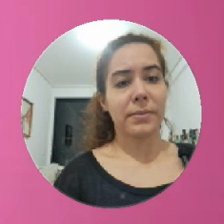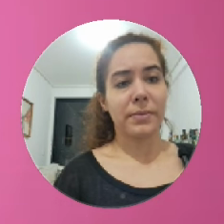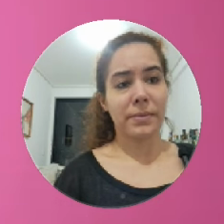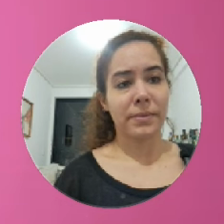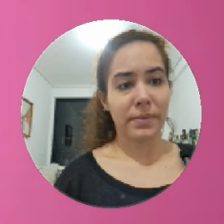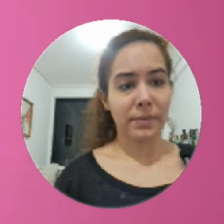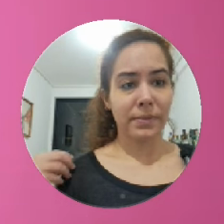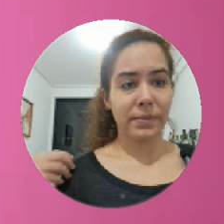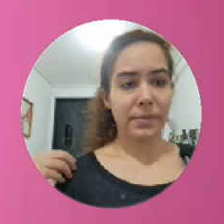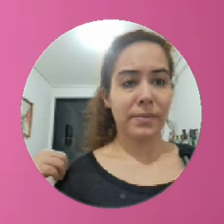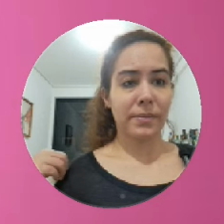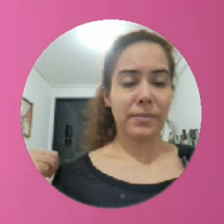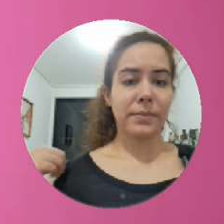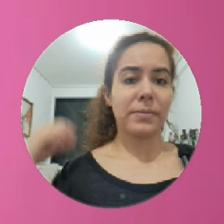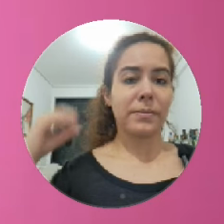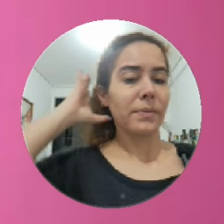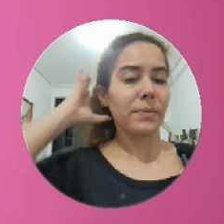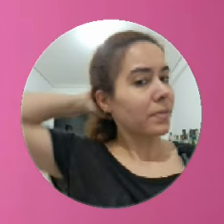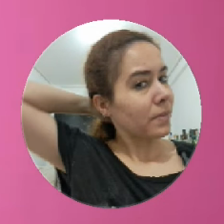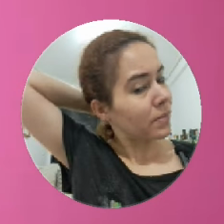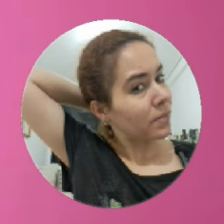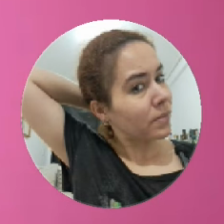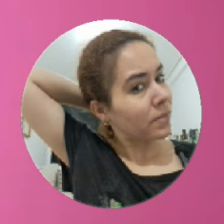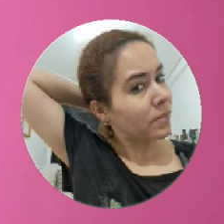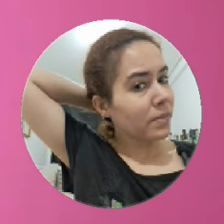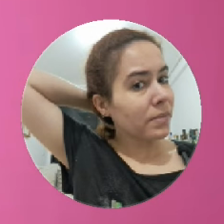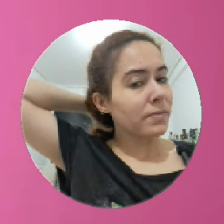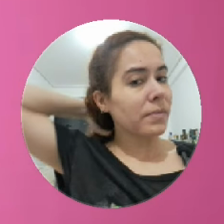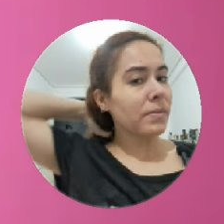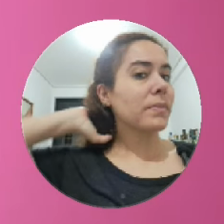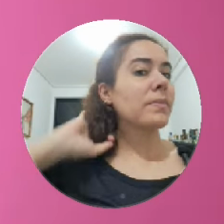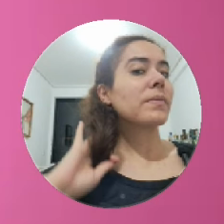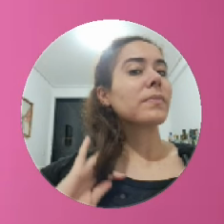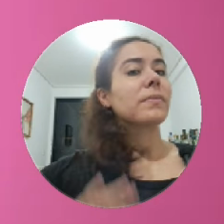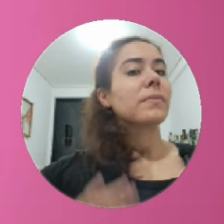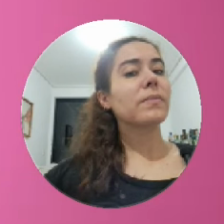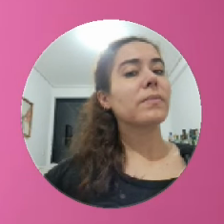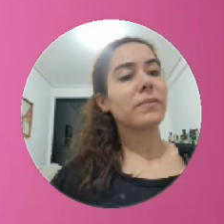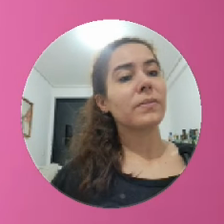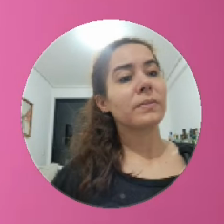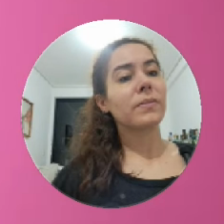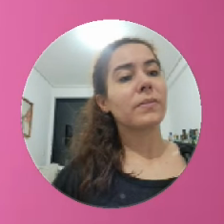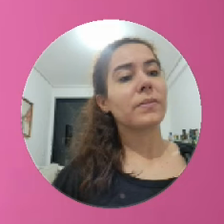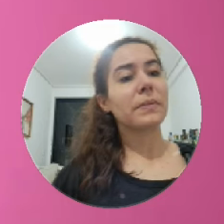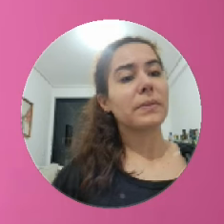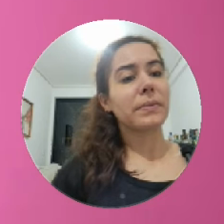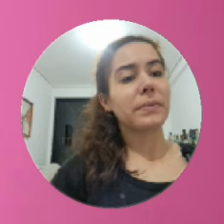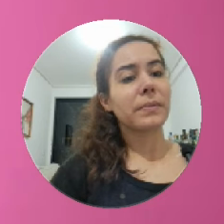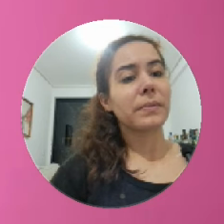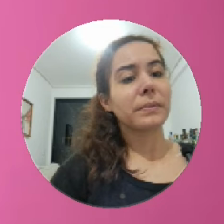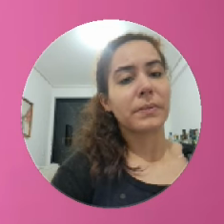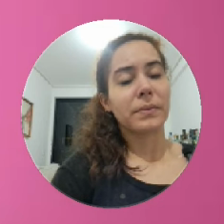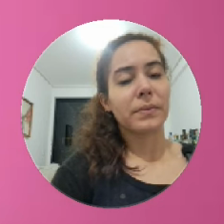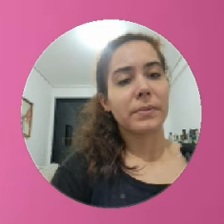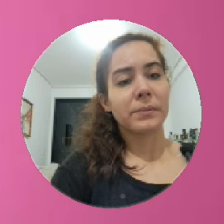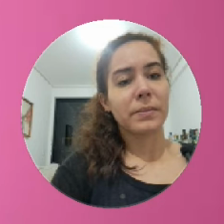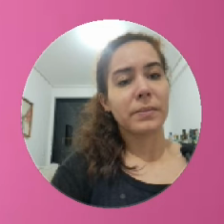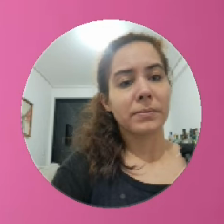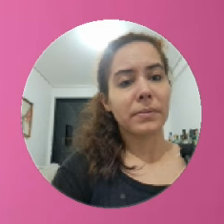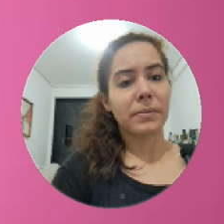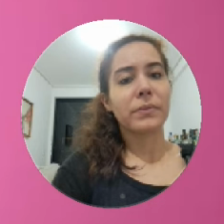Péssimo, mas assim, o nome, tá, gente? Relógio. Tec Felipe. Soa mal,